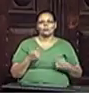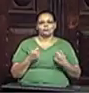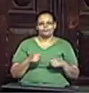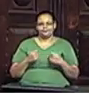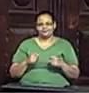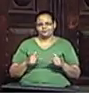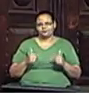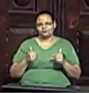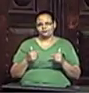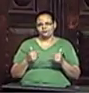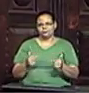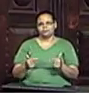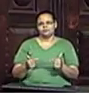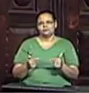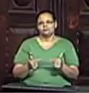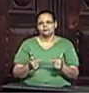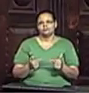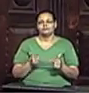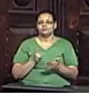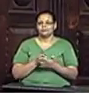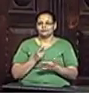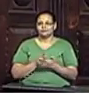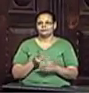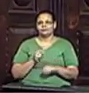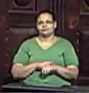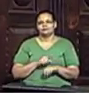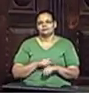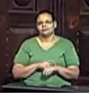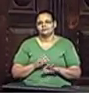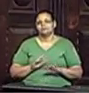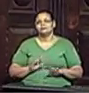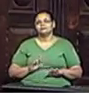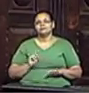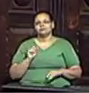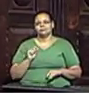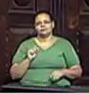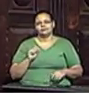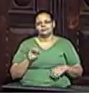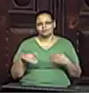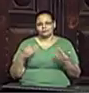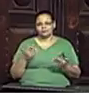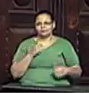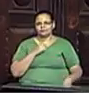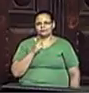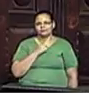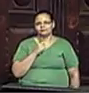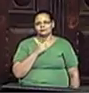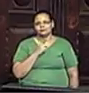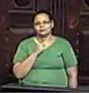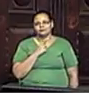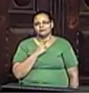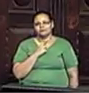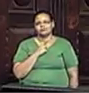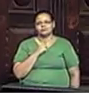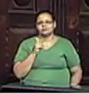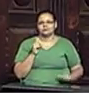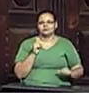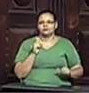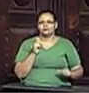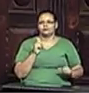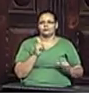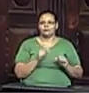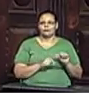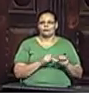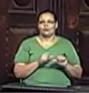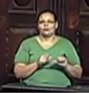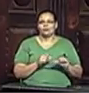credenciá-las tecnicamente e, ao mesmo tempo, quando houver, e se houver, transferência de recursos